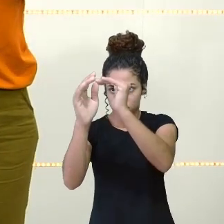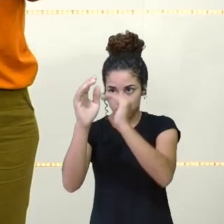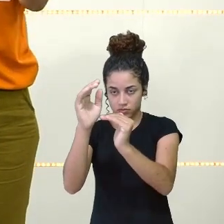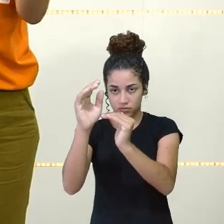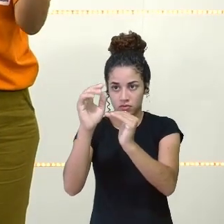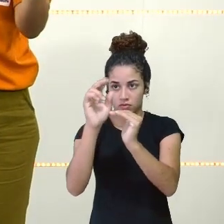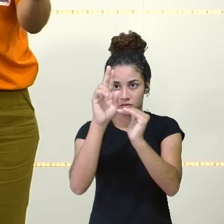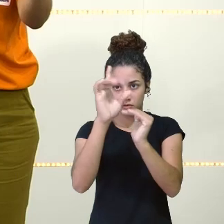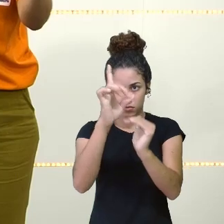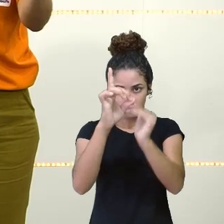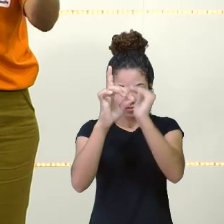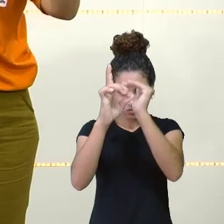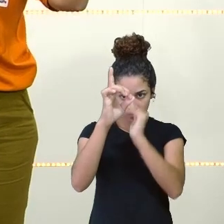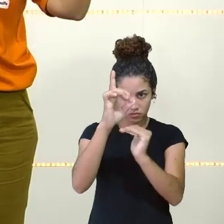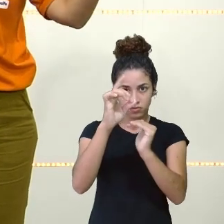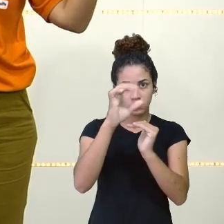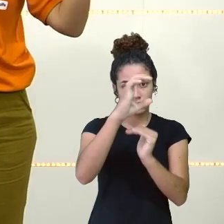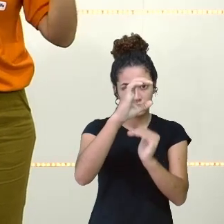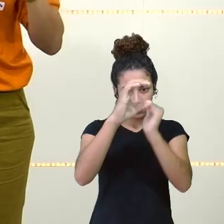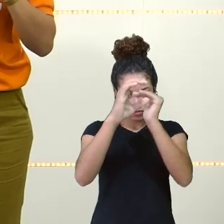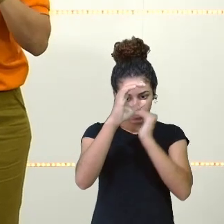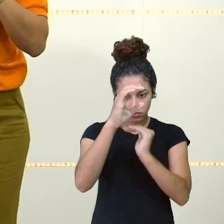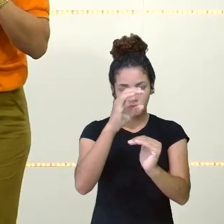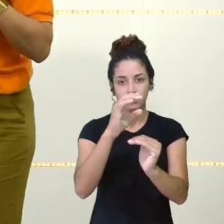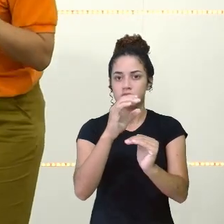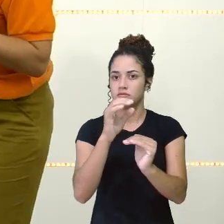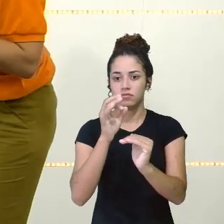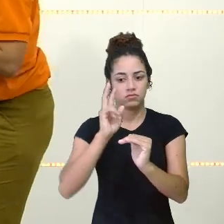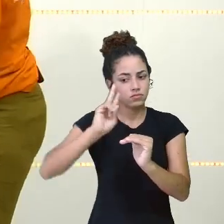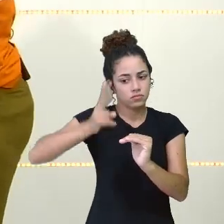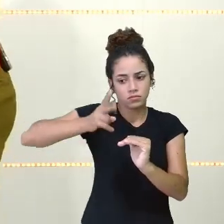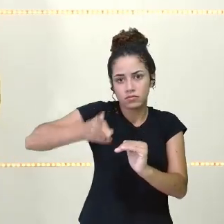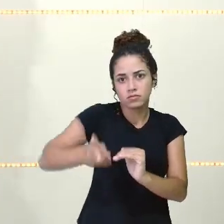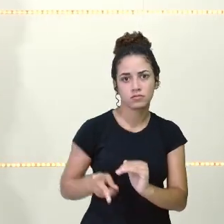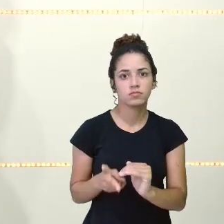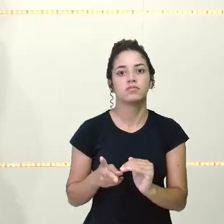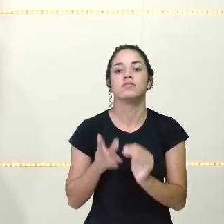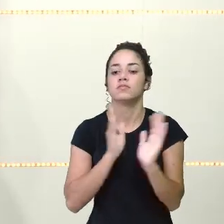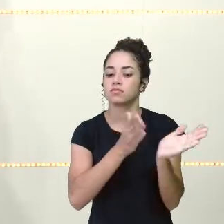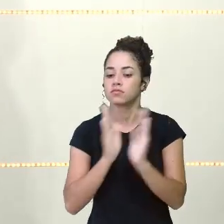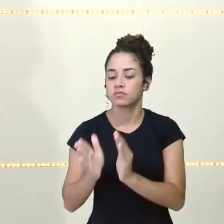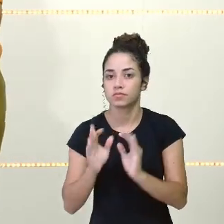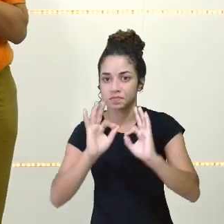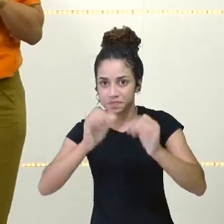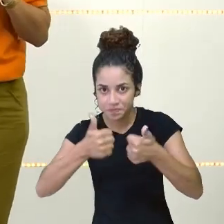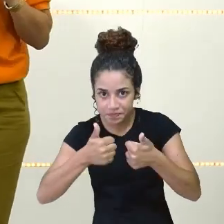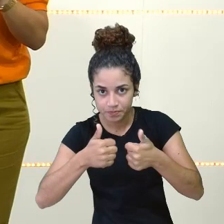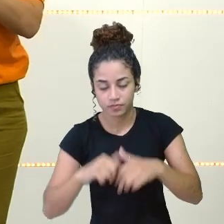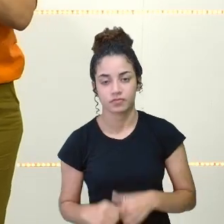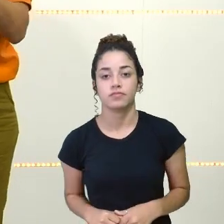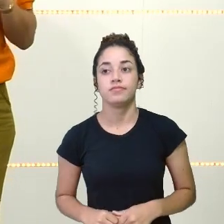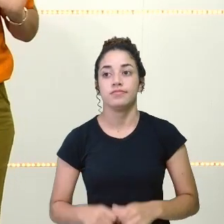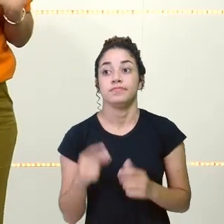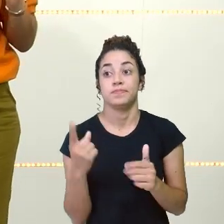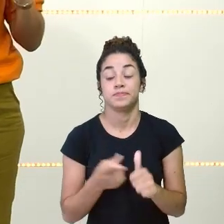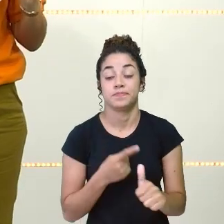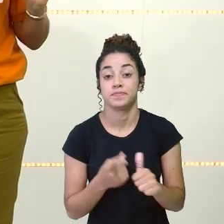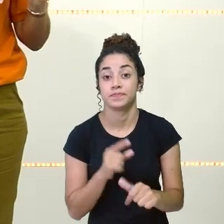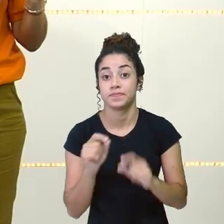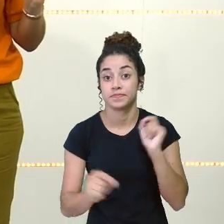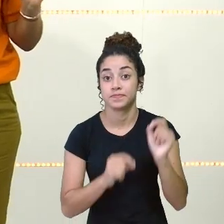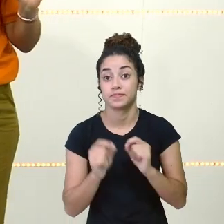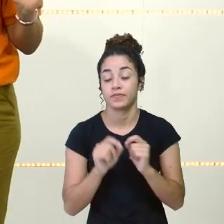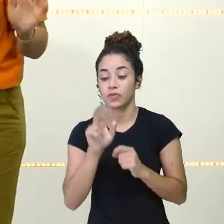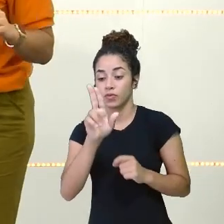dezena, centena embaixo de centena e sucessivamente. Vamos começar pelo algarismo 5. 5 está representando